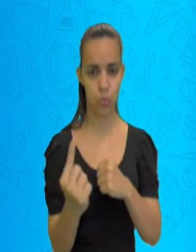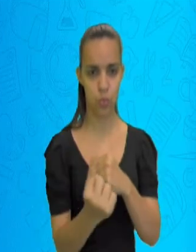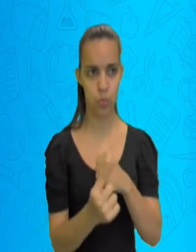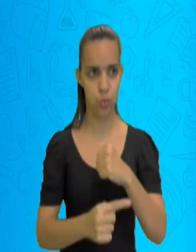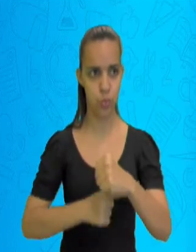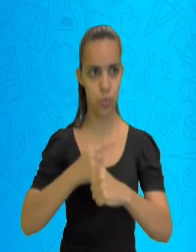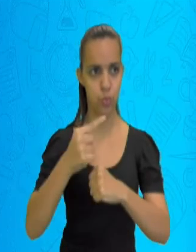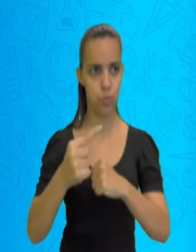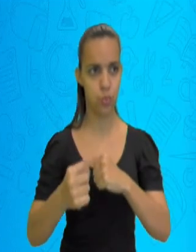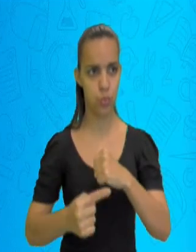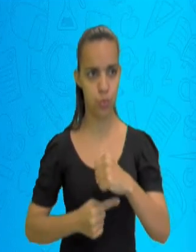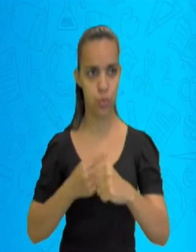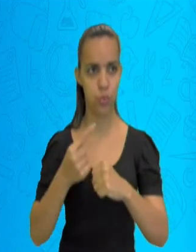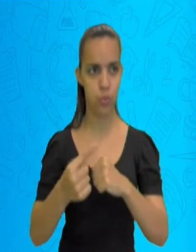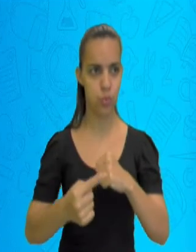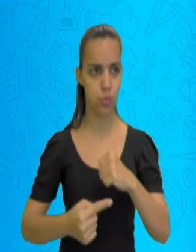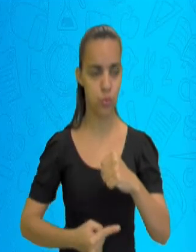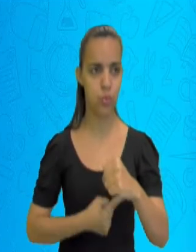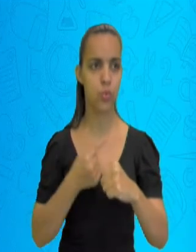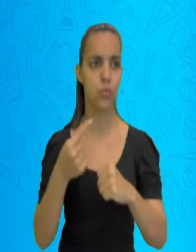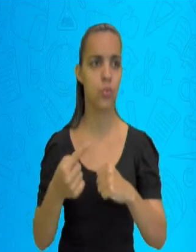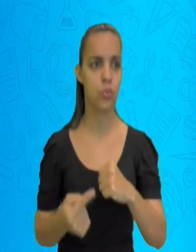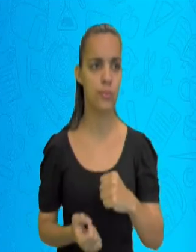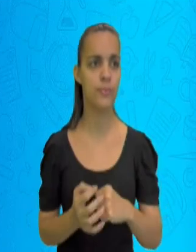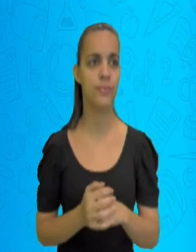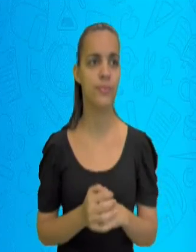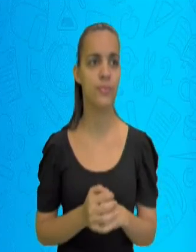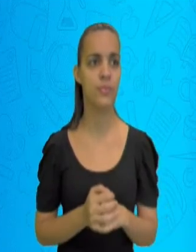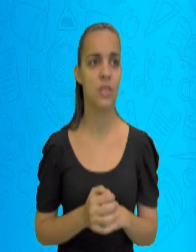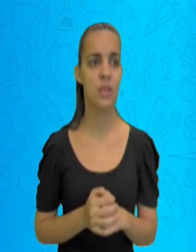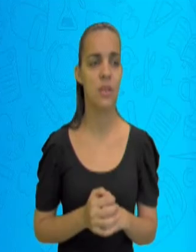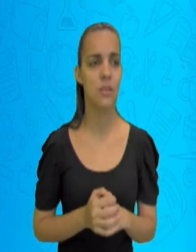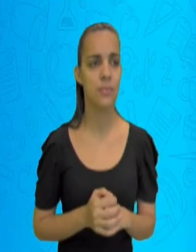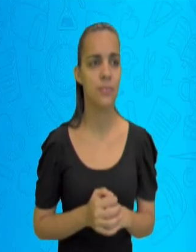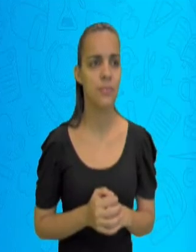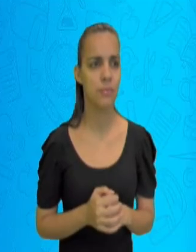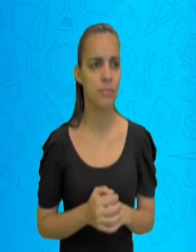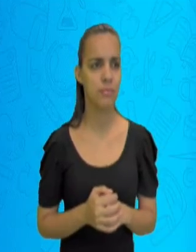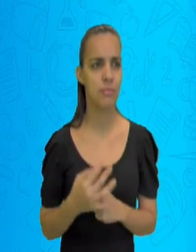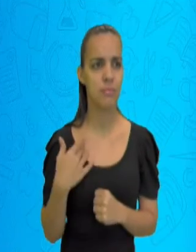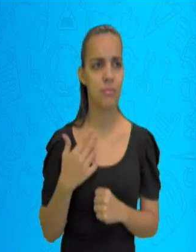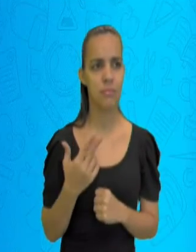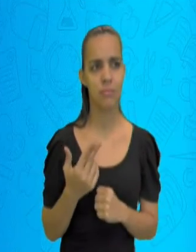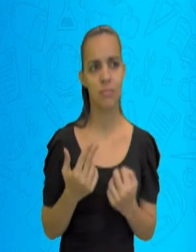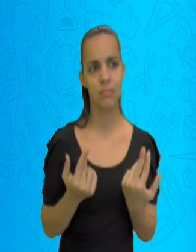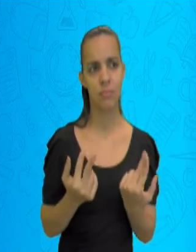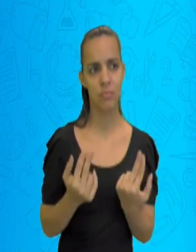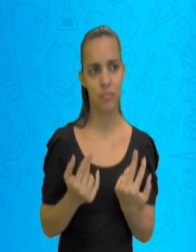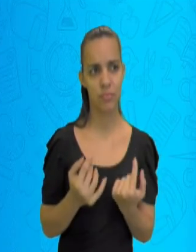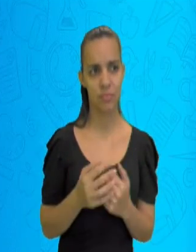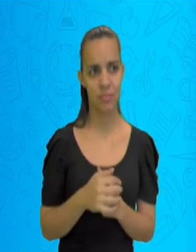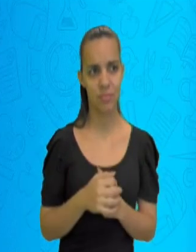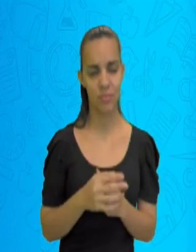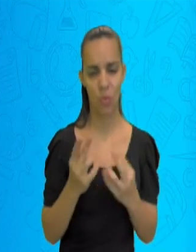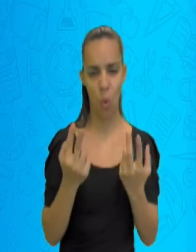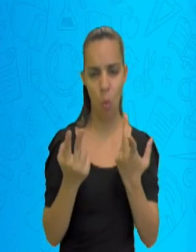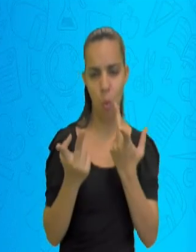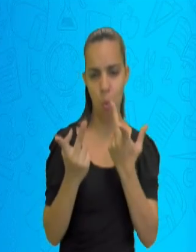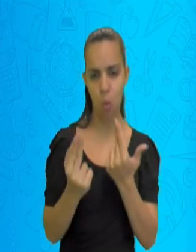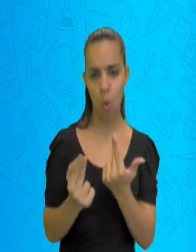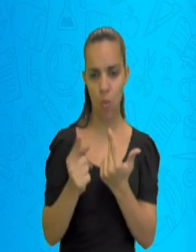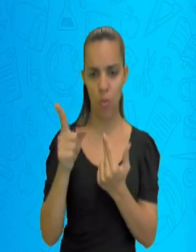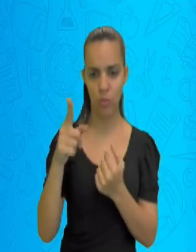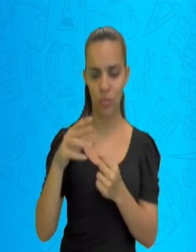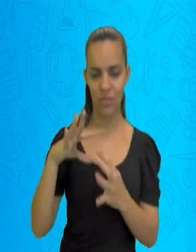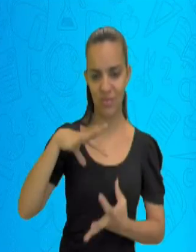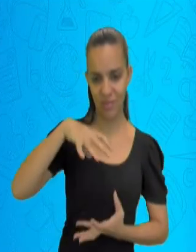na eletrosfera eram semelhantes às órbitas descritas pelos planetas.